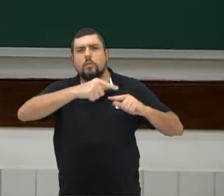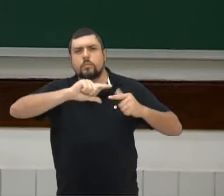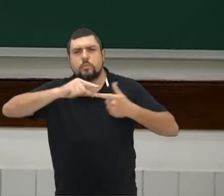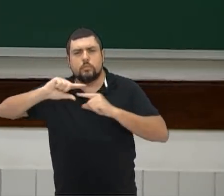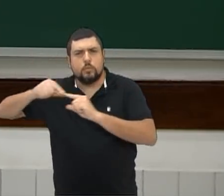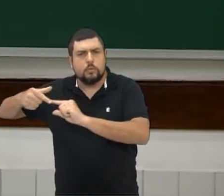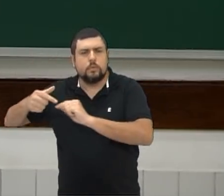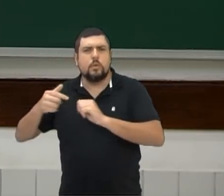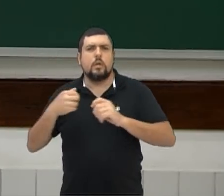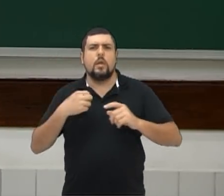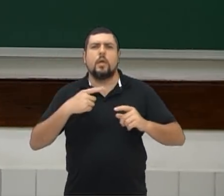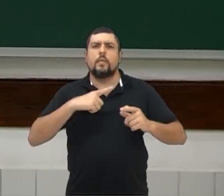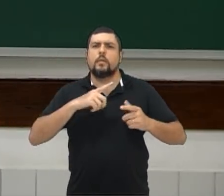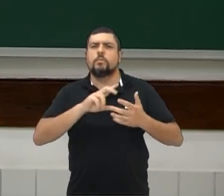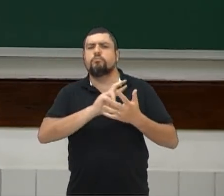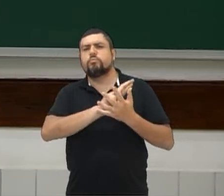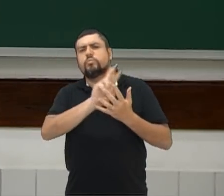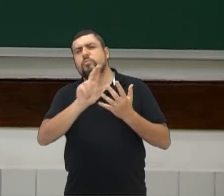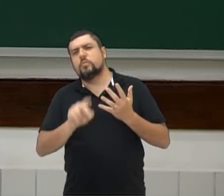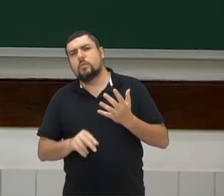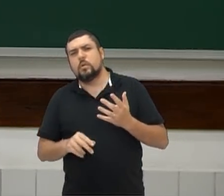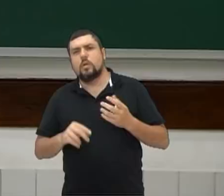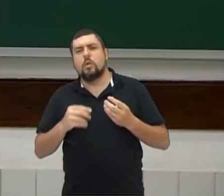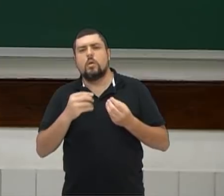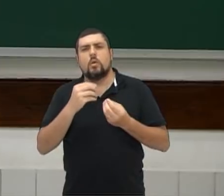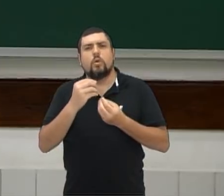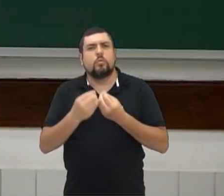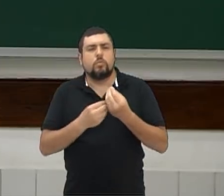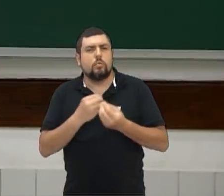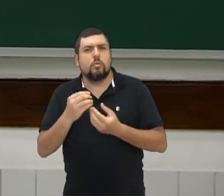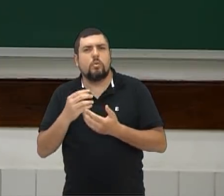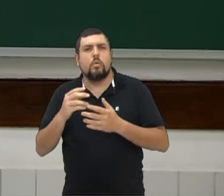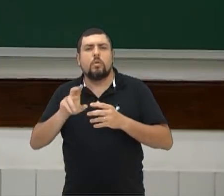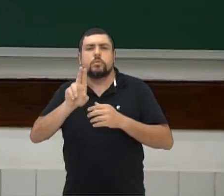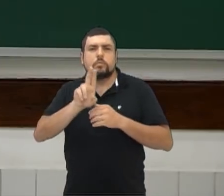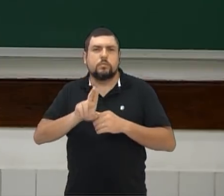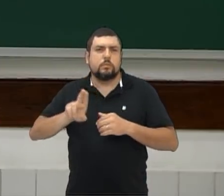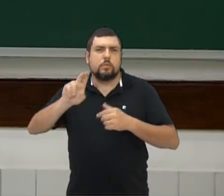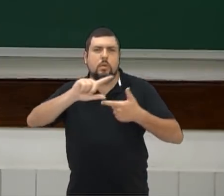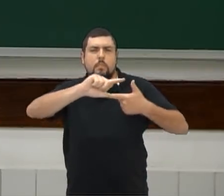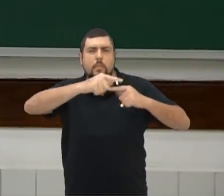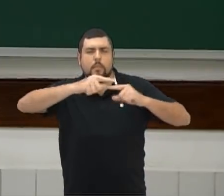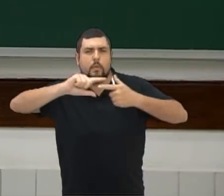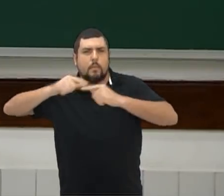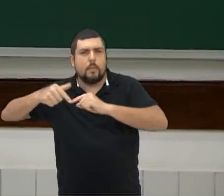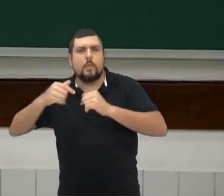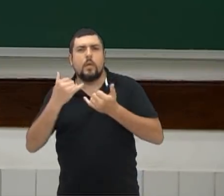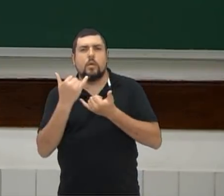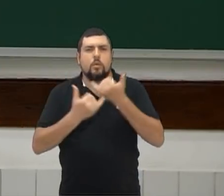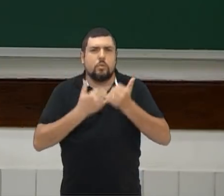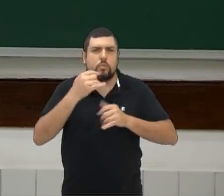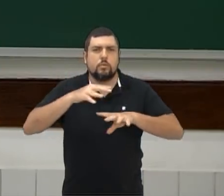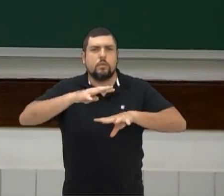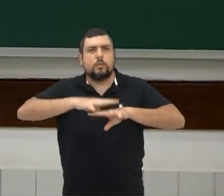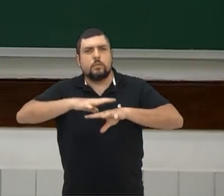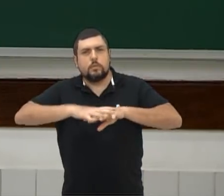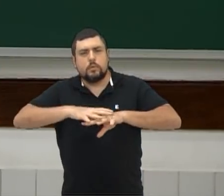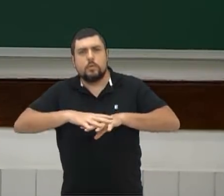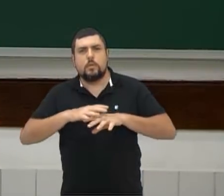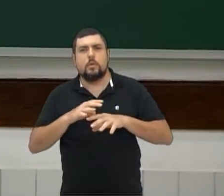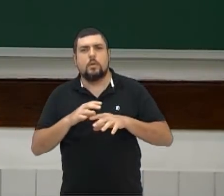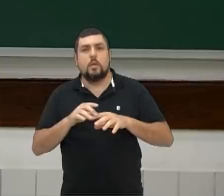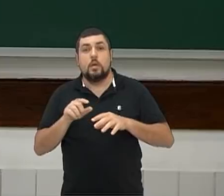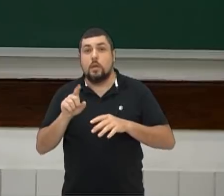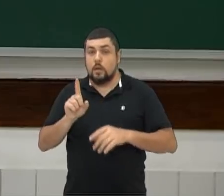outras ferramentas como geometria, você pode estar trabalhando com jogos matemáticos. O conceito